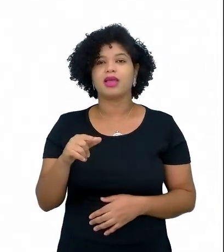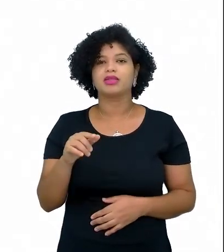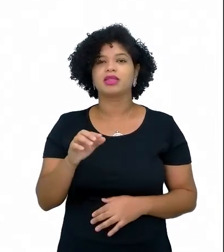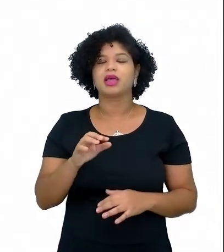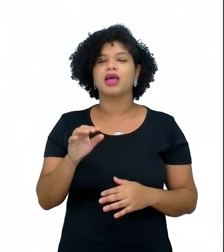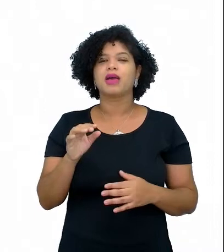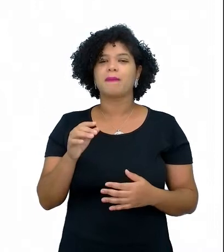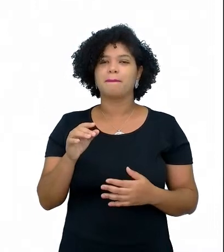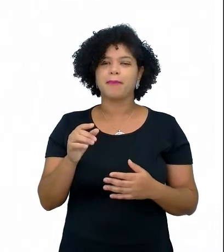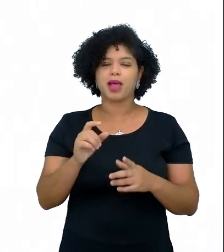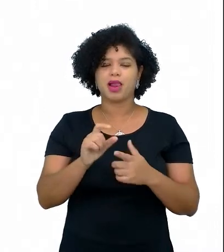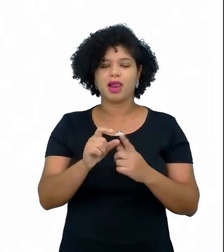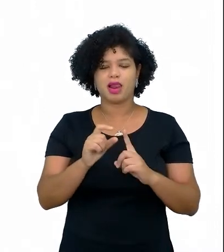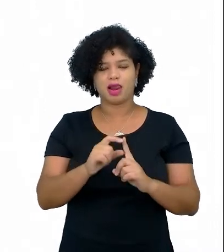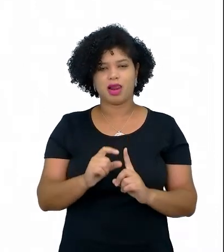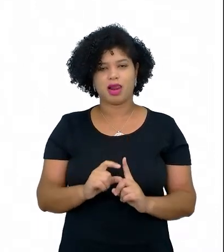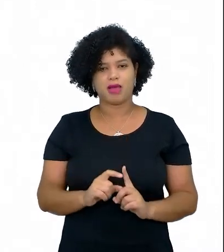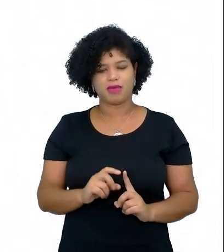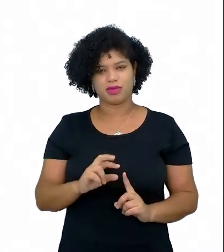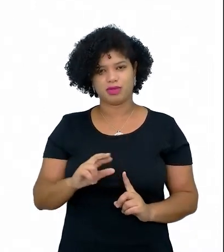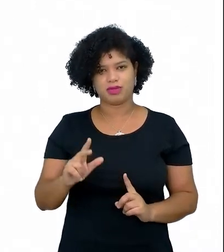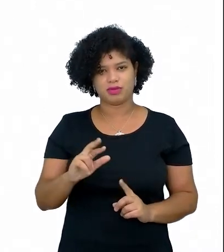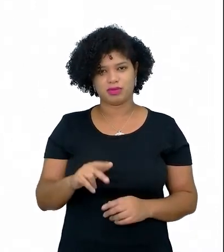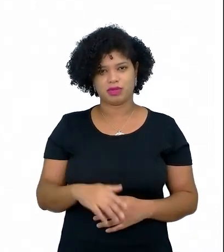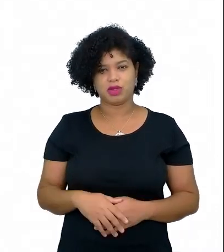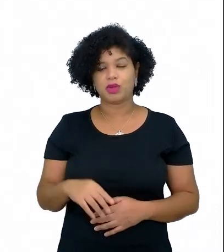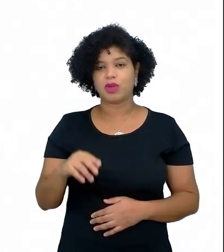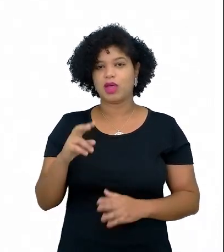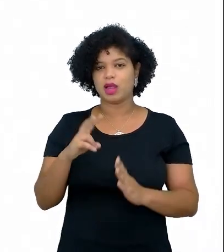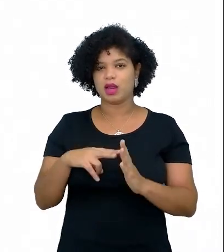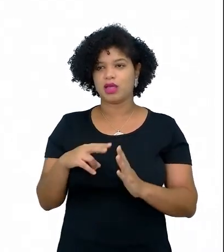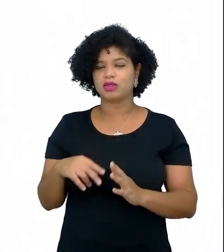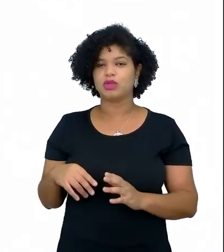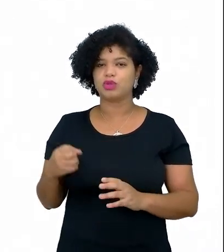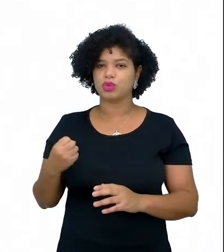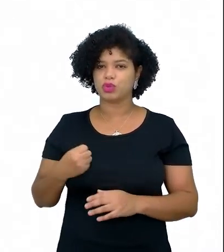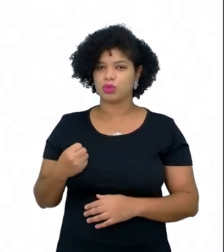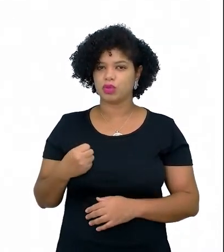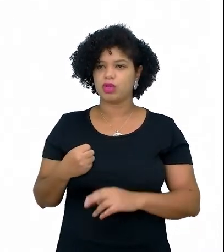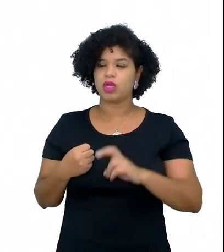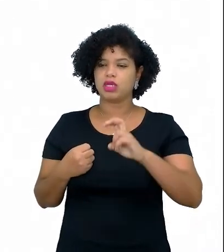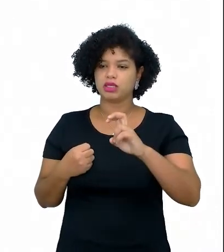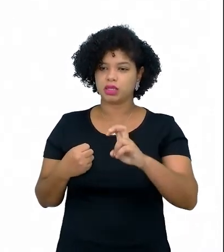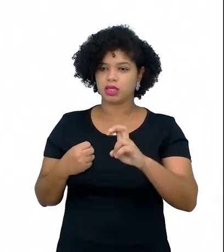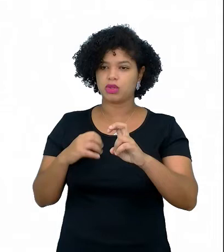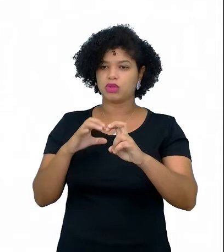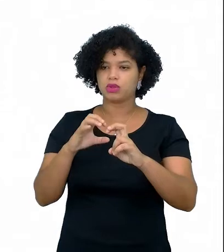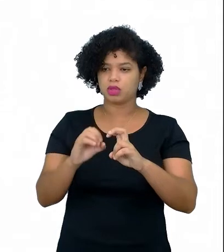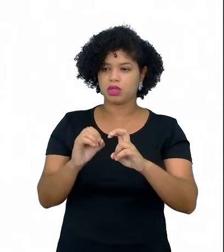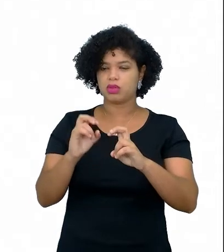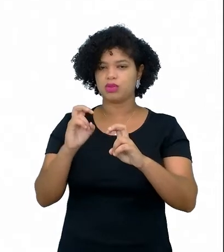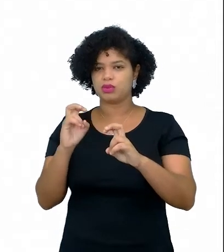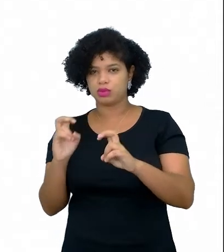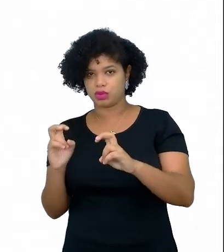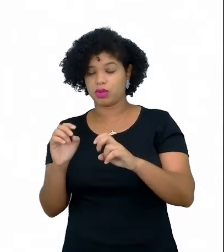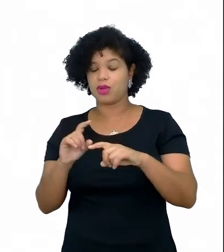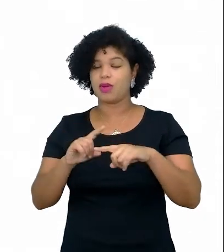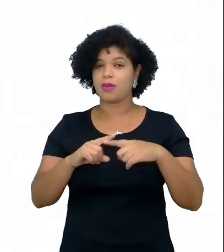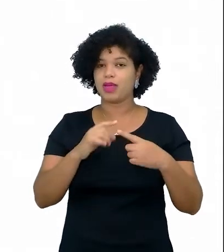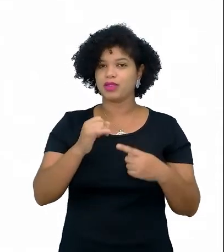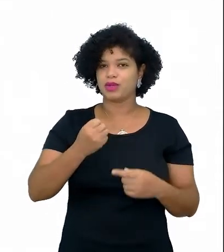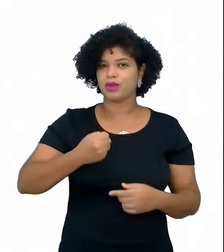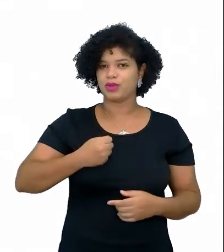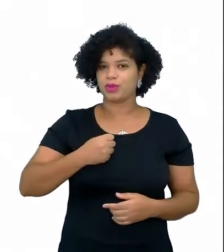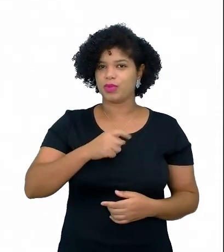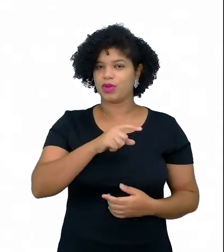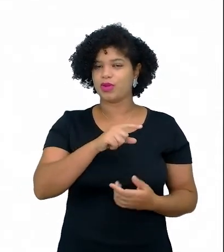porque 505, eu estou lendo os números, os algarismos um a um. E quando eu leio aquele 5 montando um número, eu